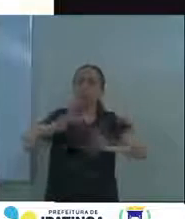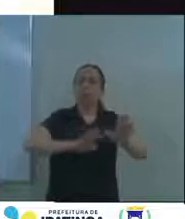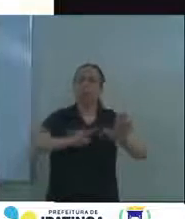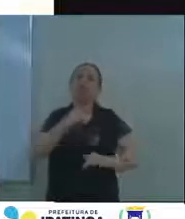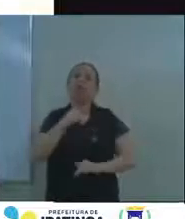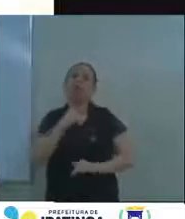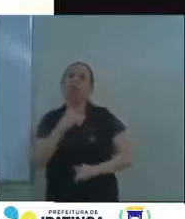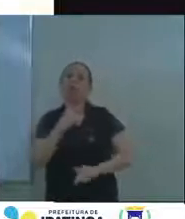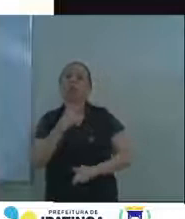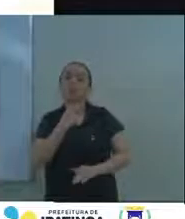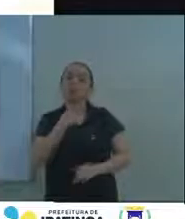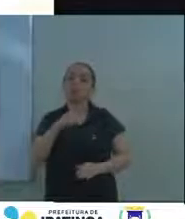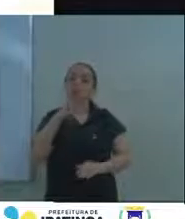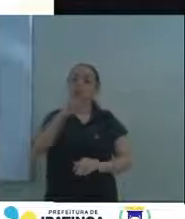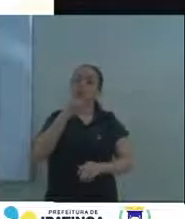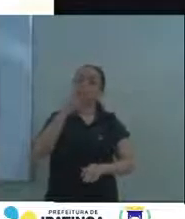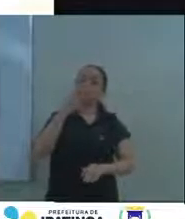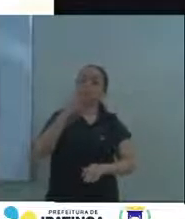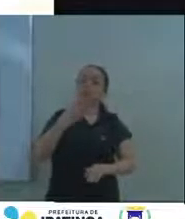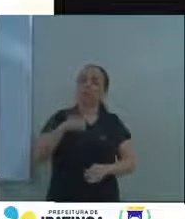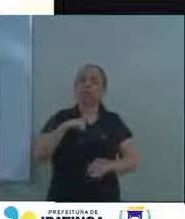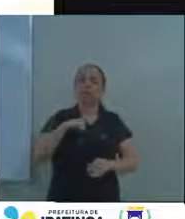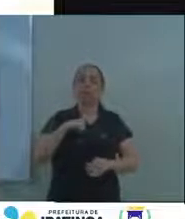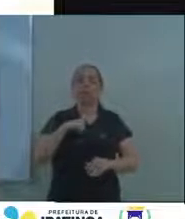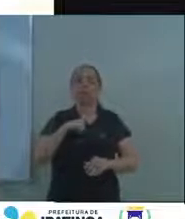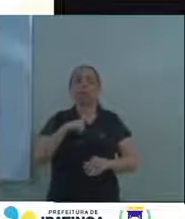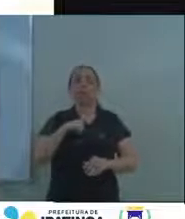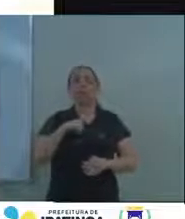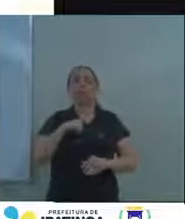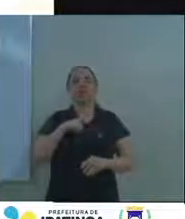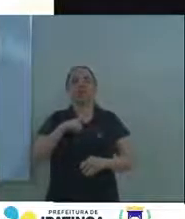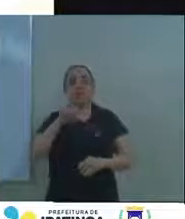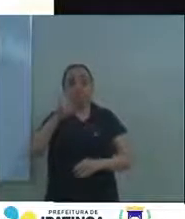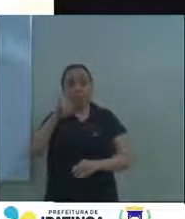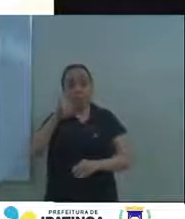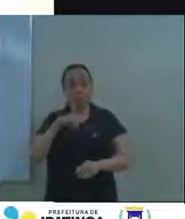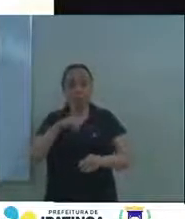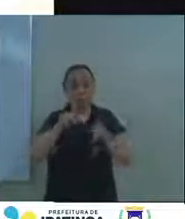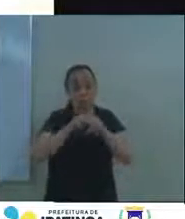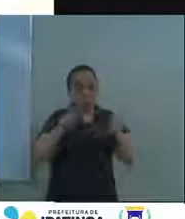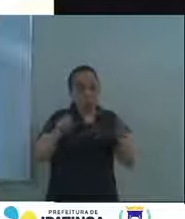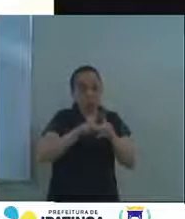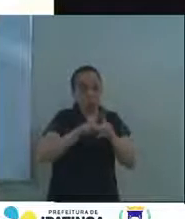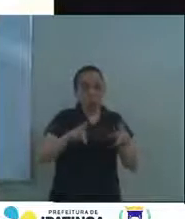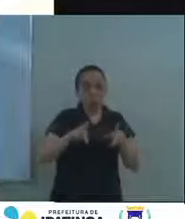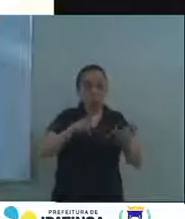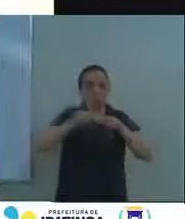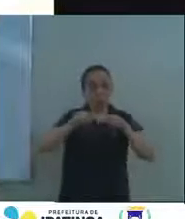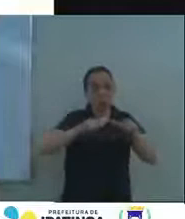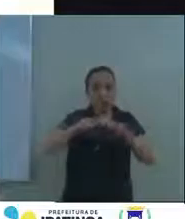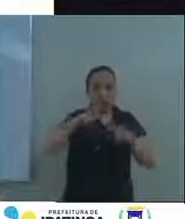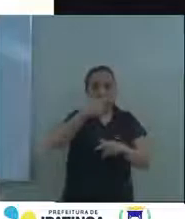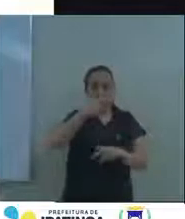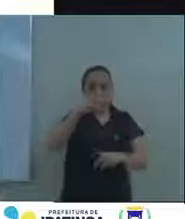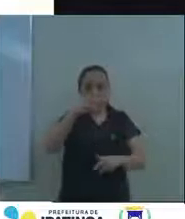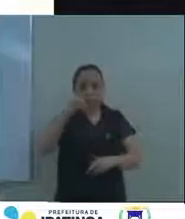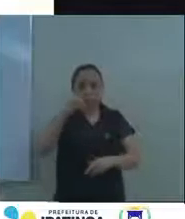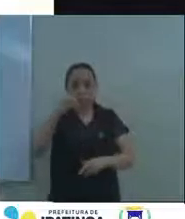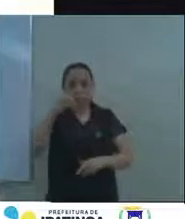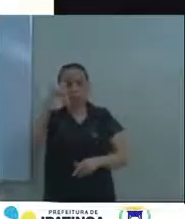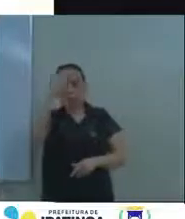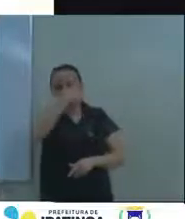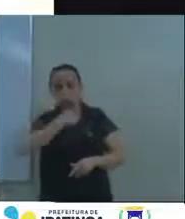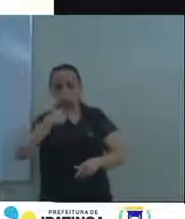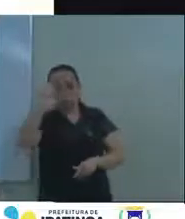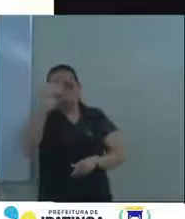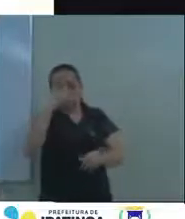de um ganho maior de resistência. Por quê? Se eu sou um professor que eu trabalho 20 horas, se eu sou um professor que eu trabalho